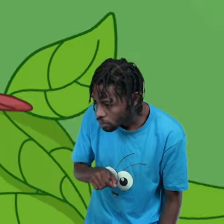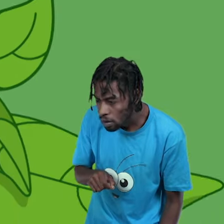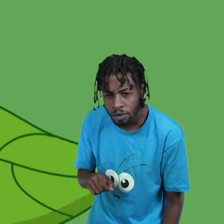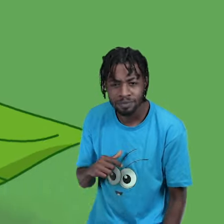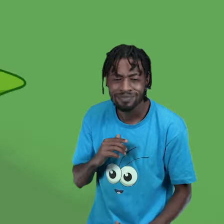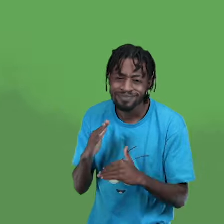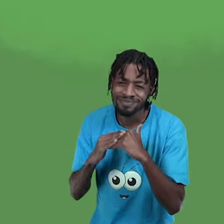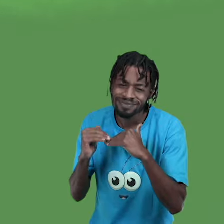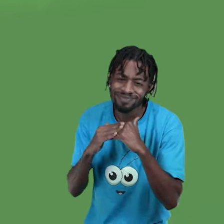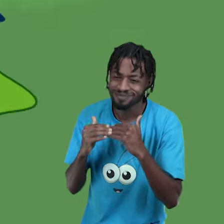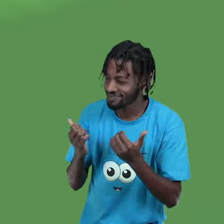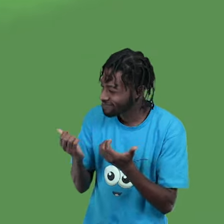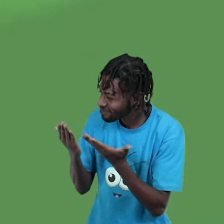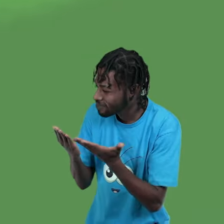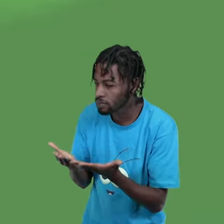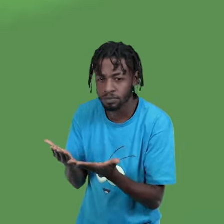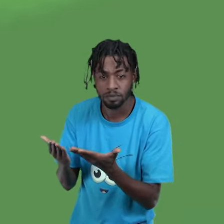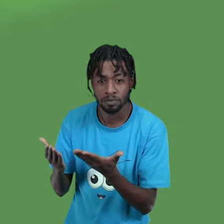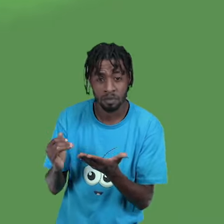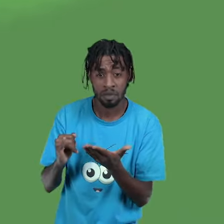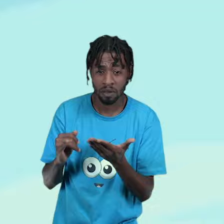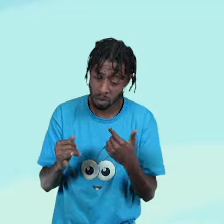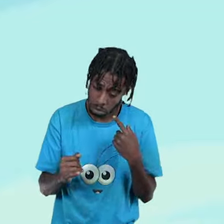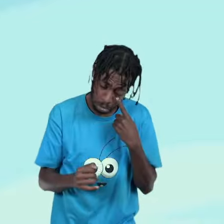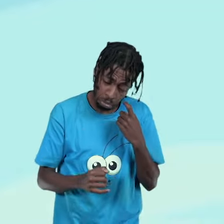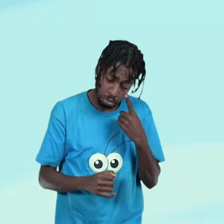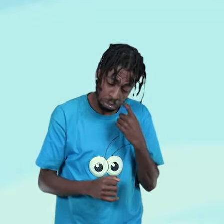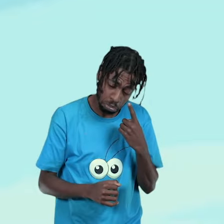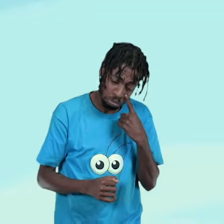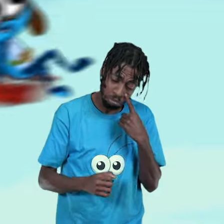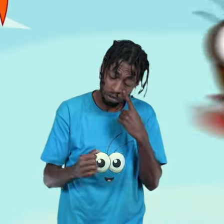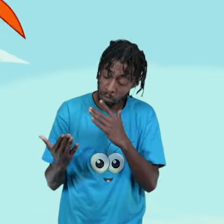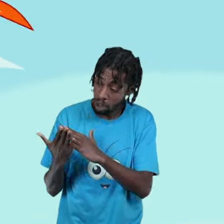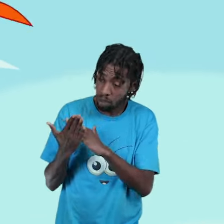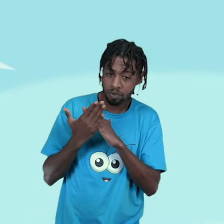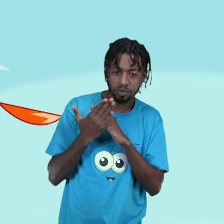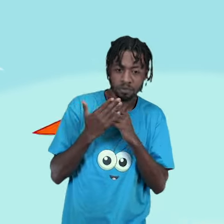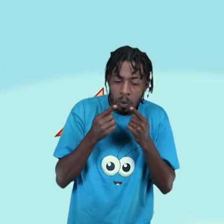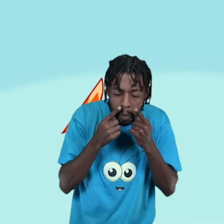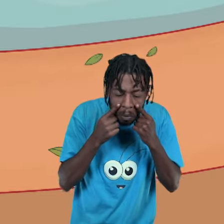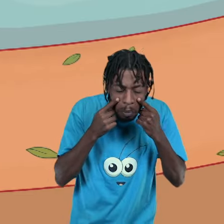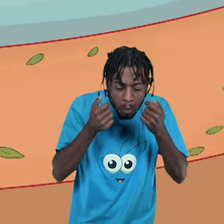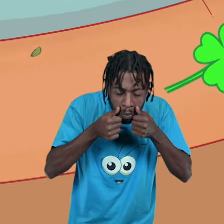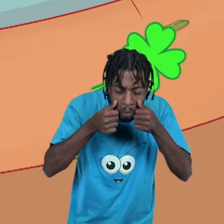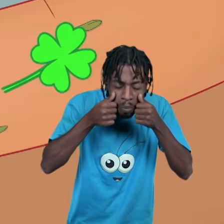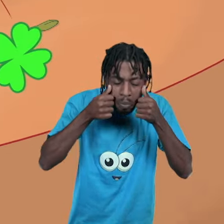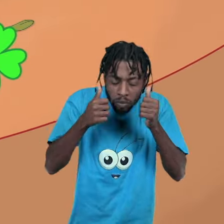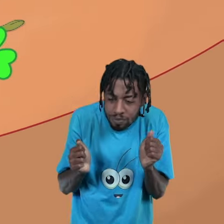Você chora.